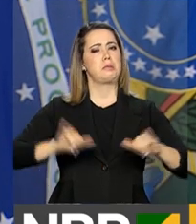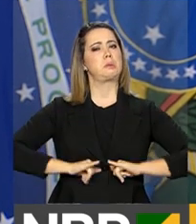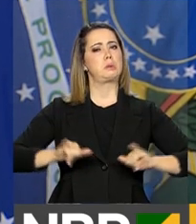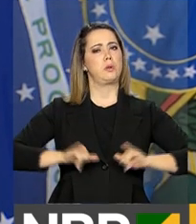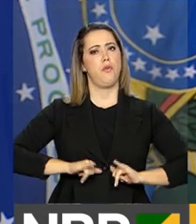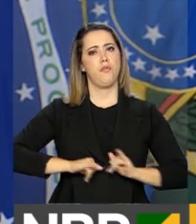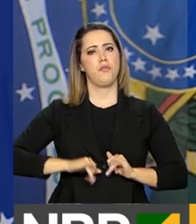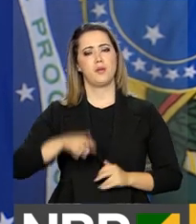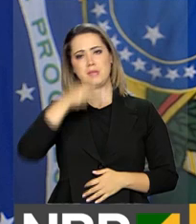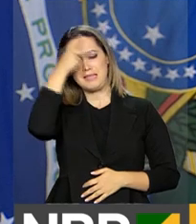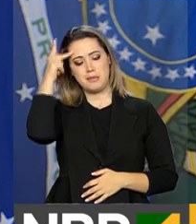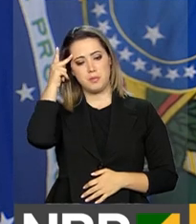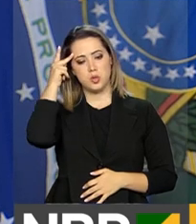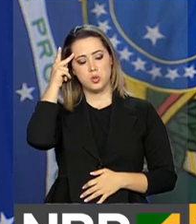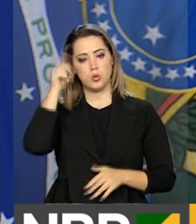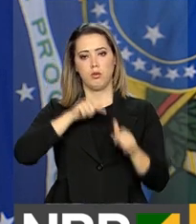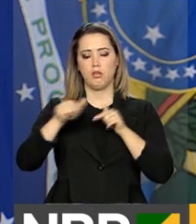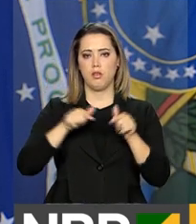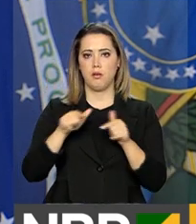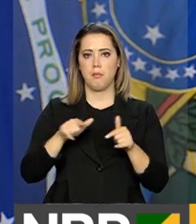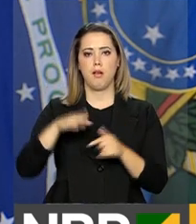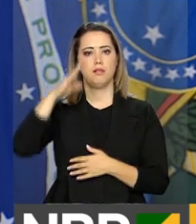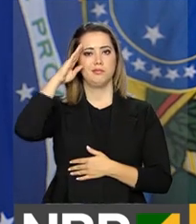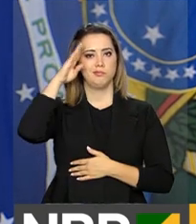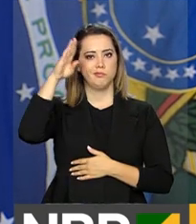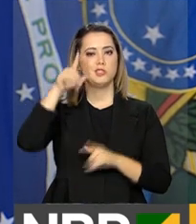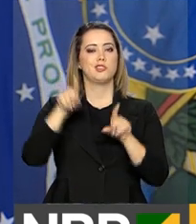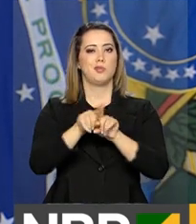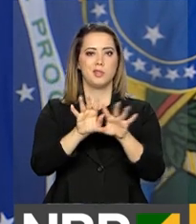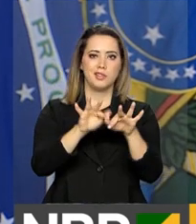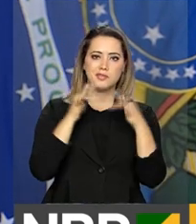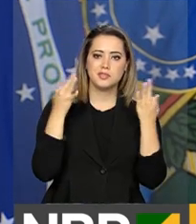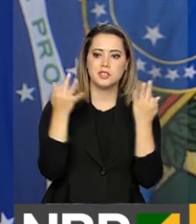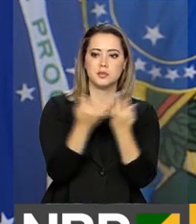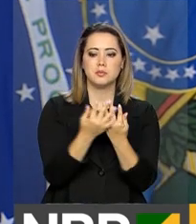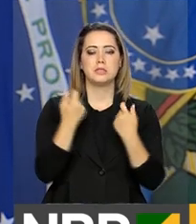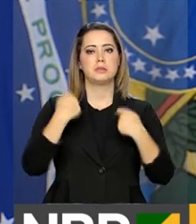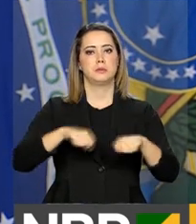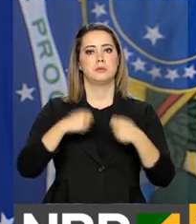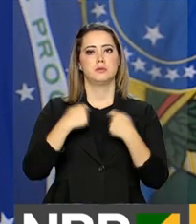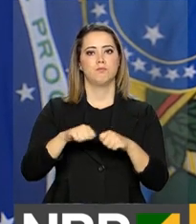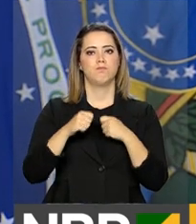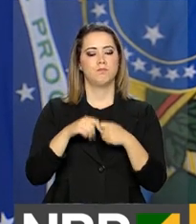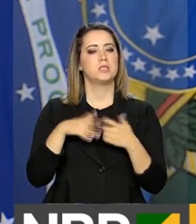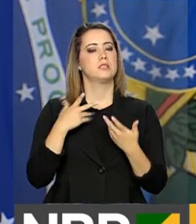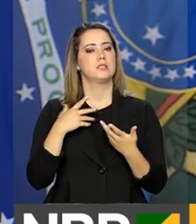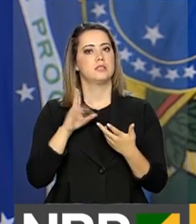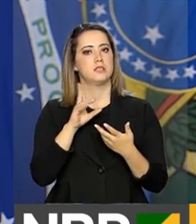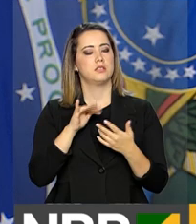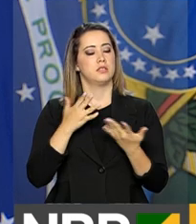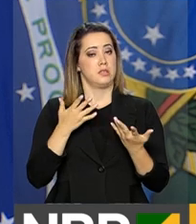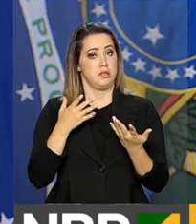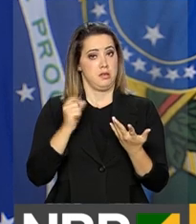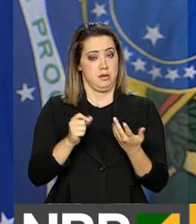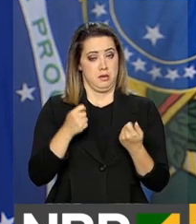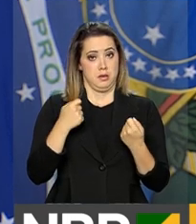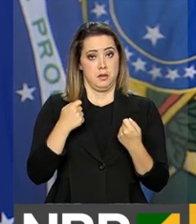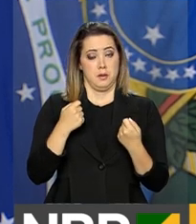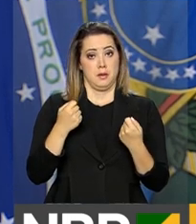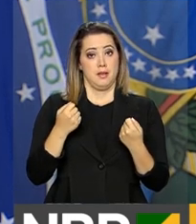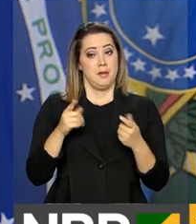e seus familiares, requer, na verdade, muita abnegação. Se chegaram até